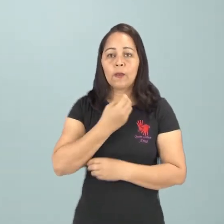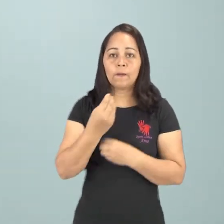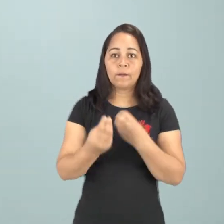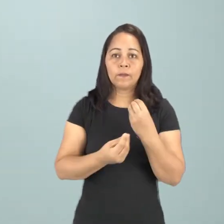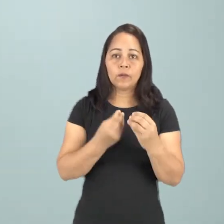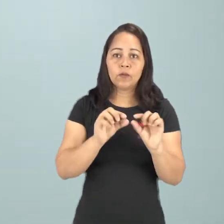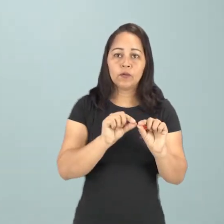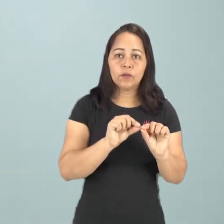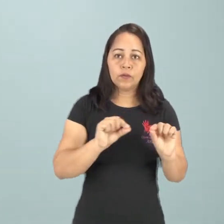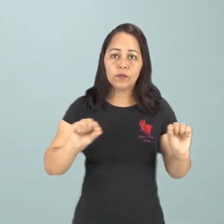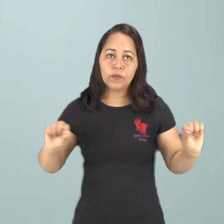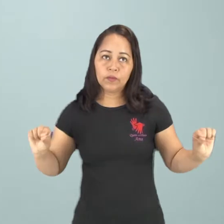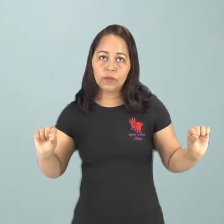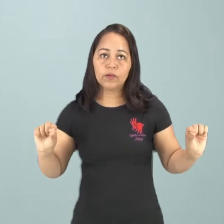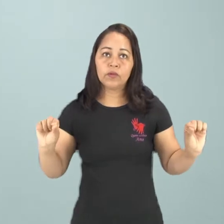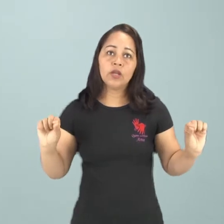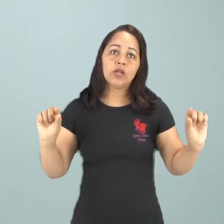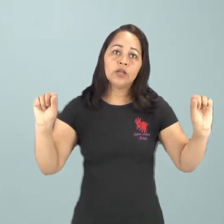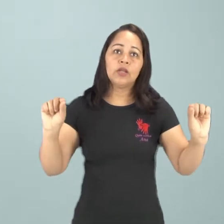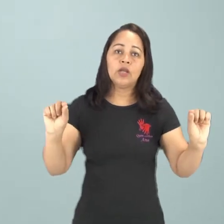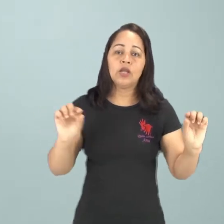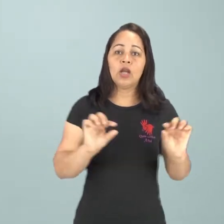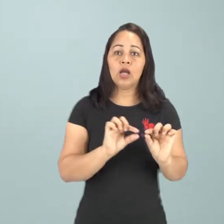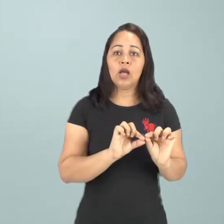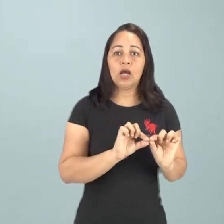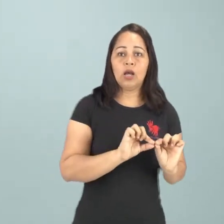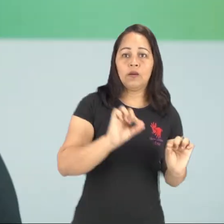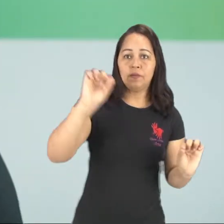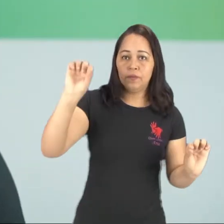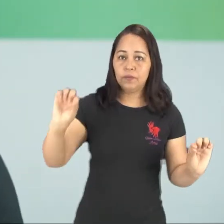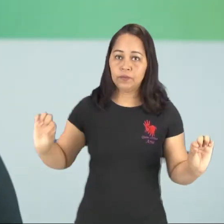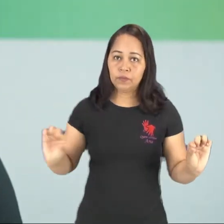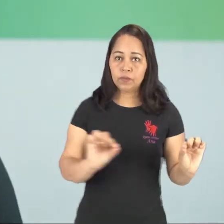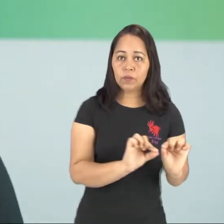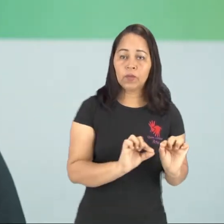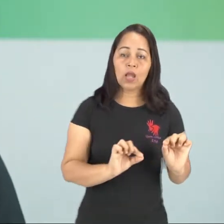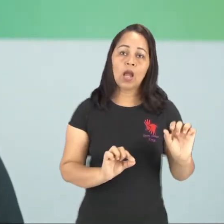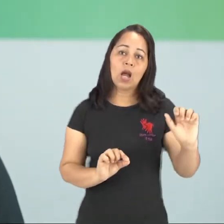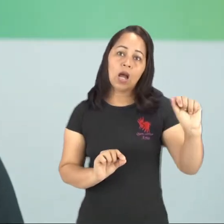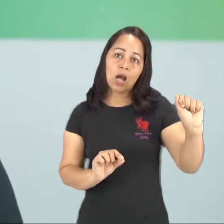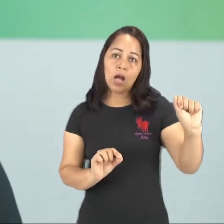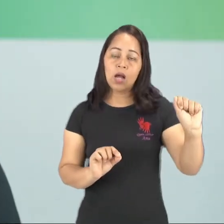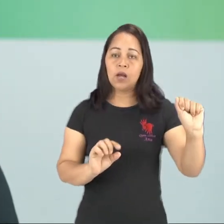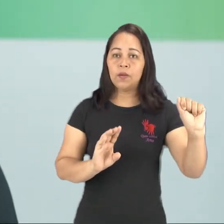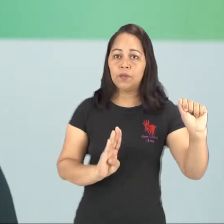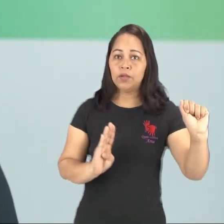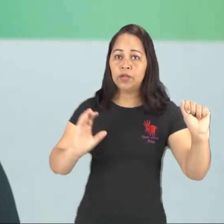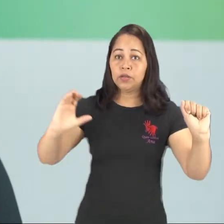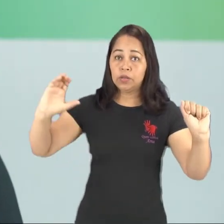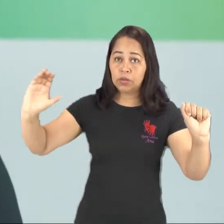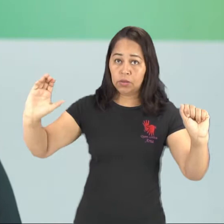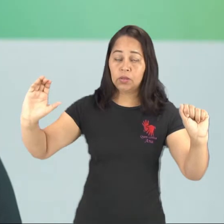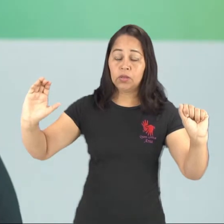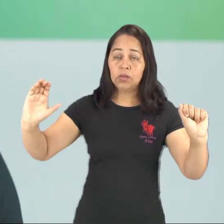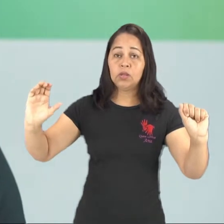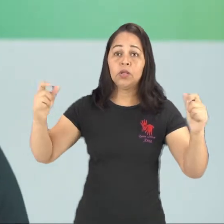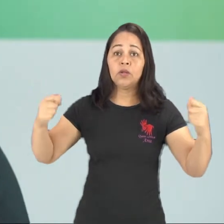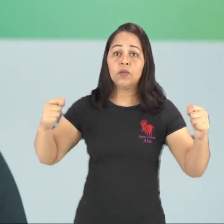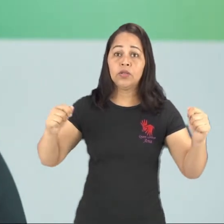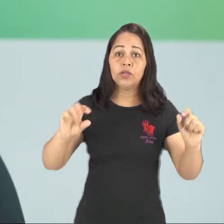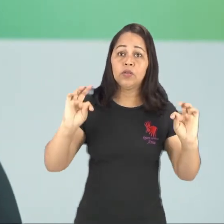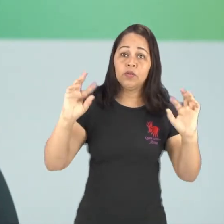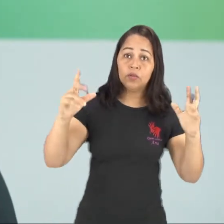a medida da hipotenusa de um cateto de triângulo retângulo são as medidas